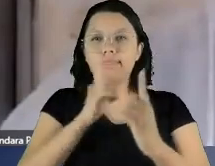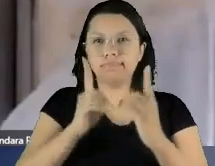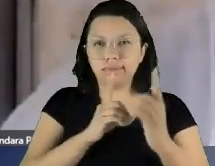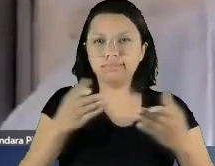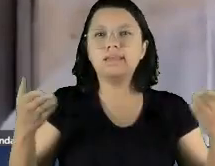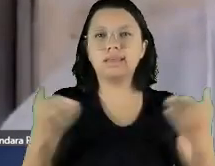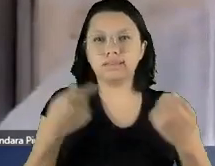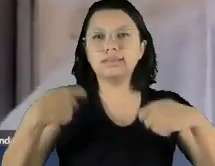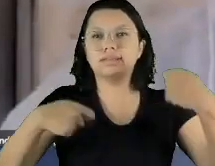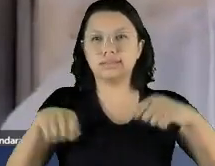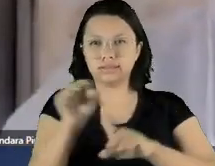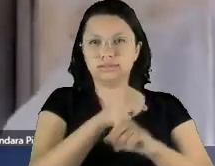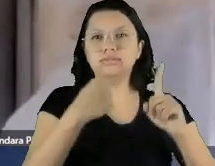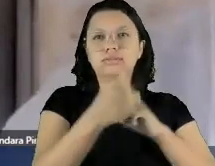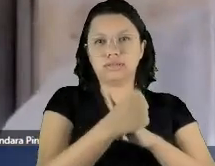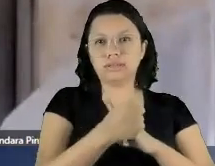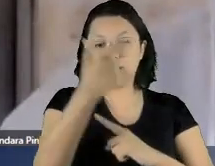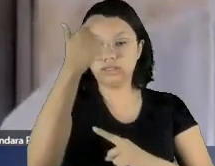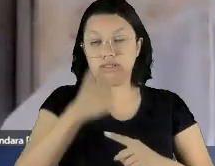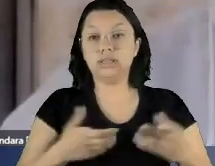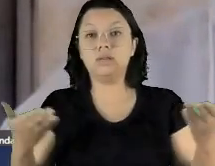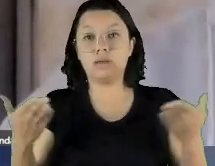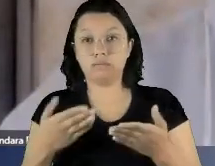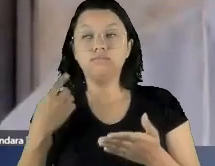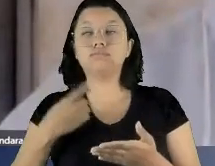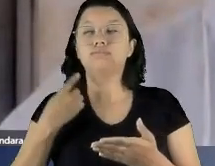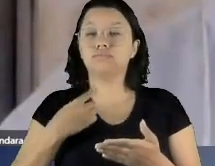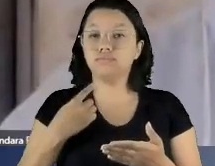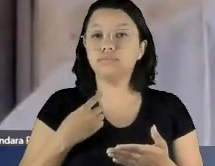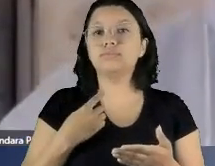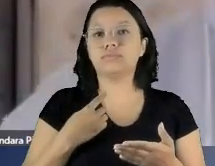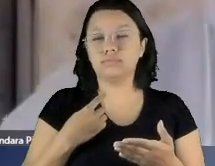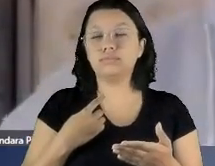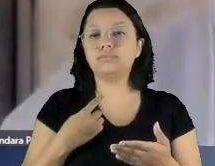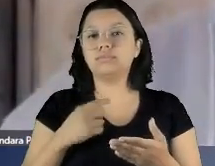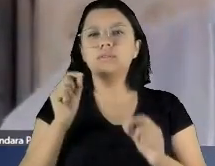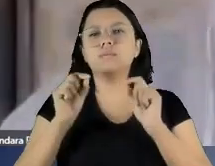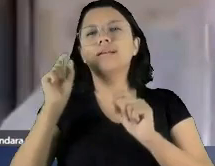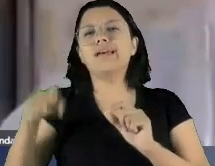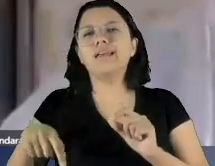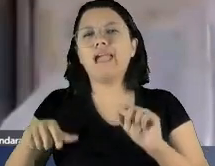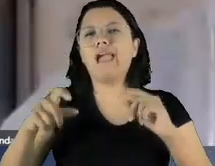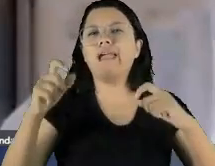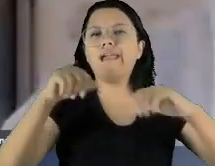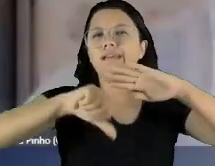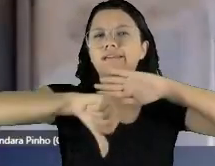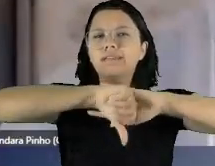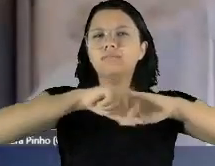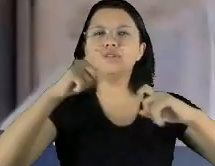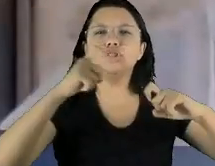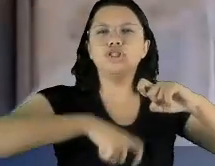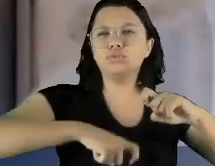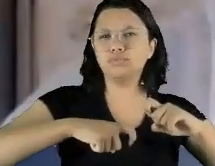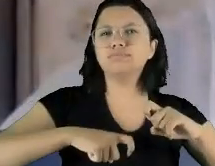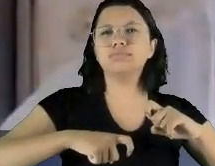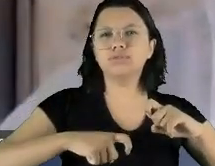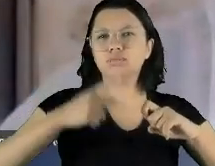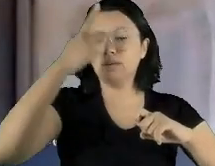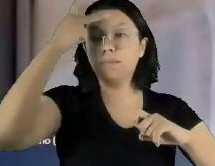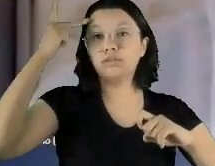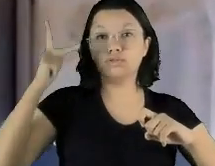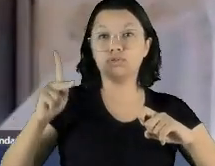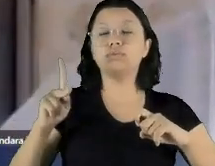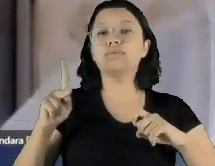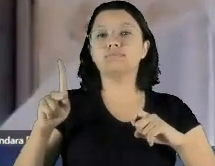direito, para verificar o que era um crime de estupro de vulnerável, por exemplo, ou não.